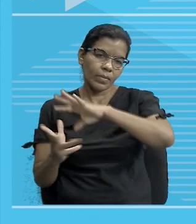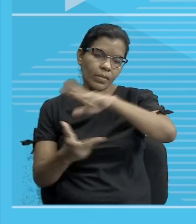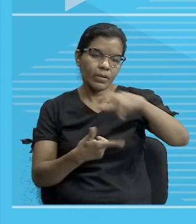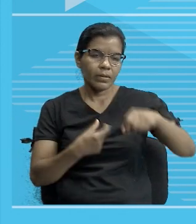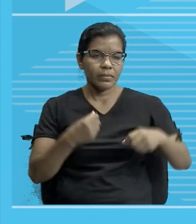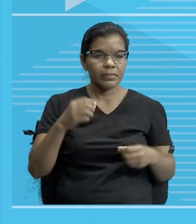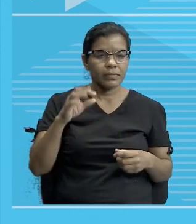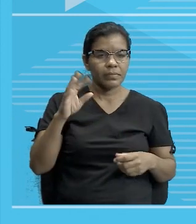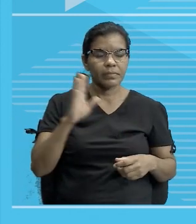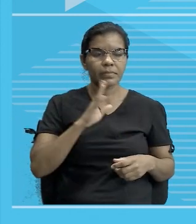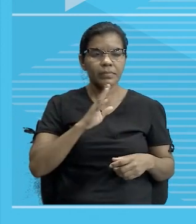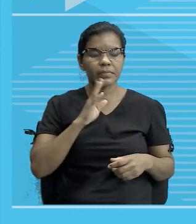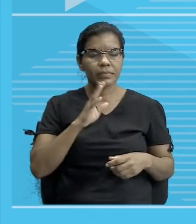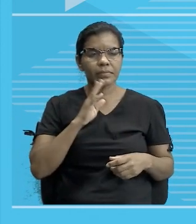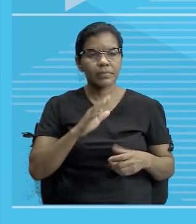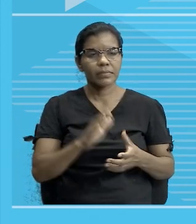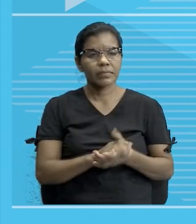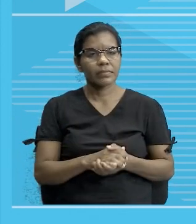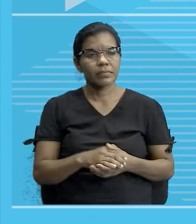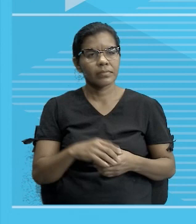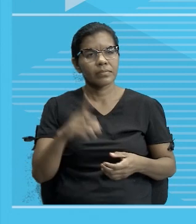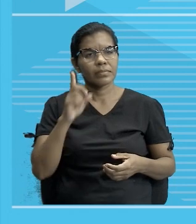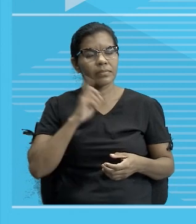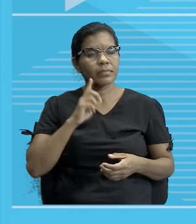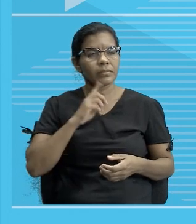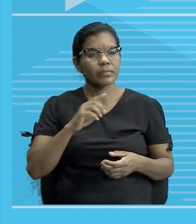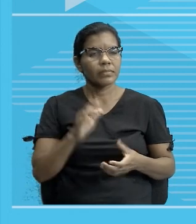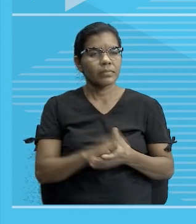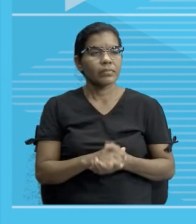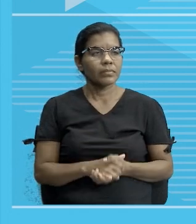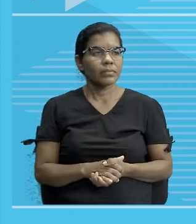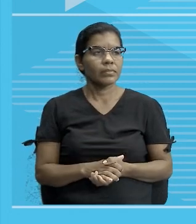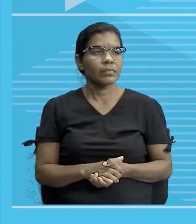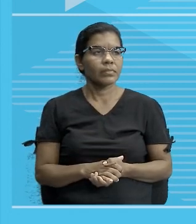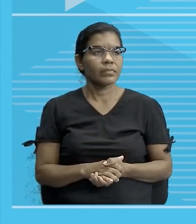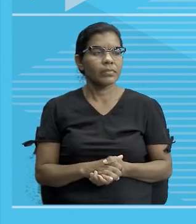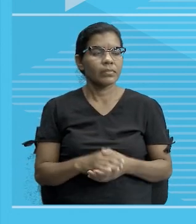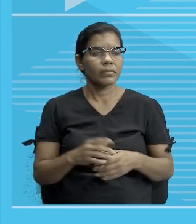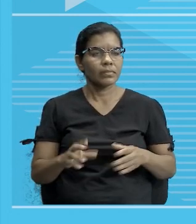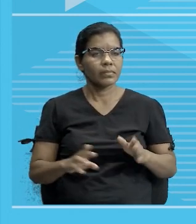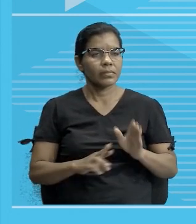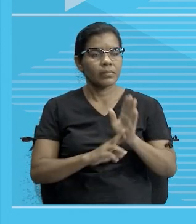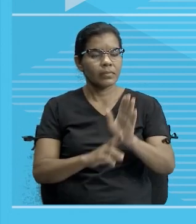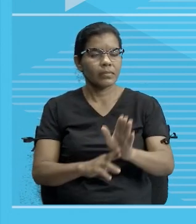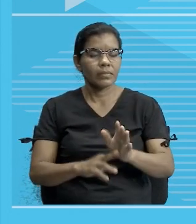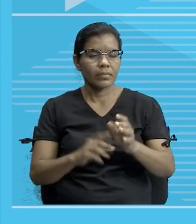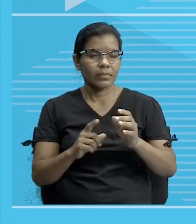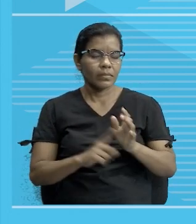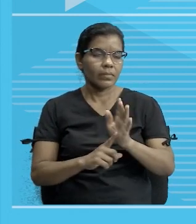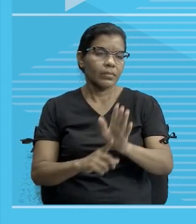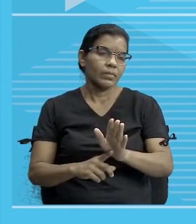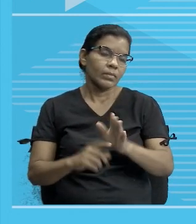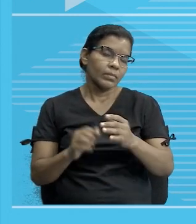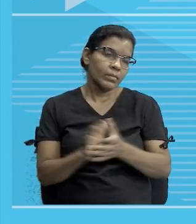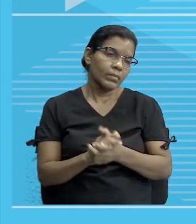conhecidos os ideais dos direitos humanos reconhecidos e representados pela liberdade,